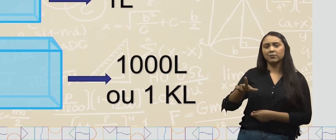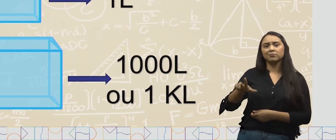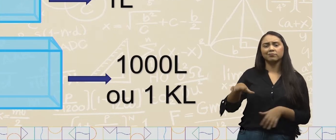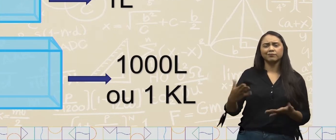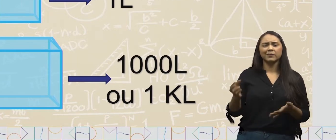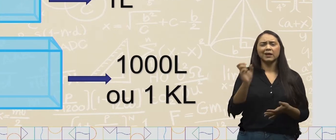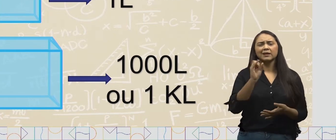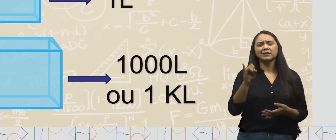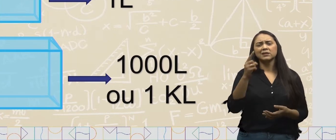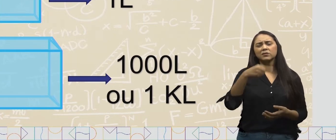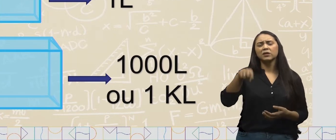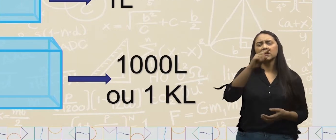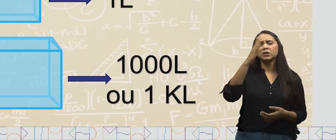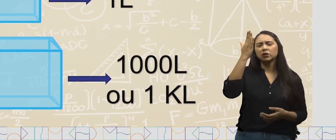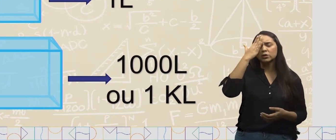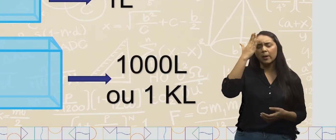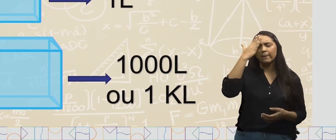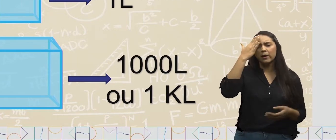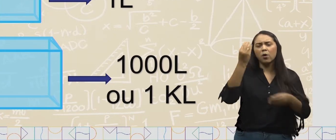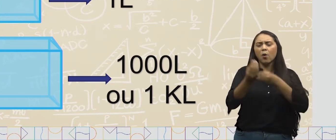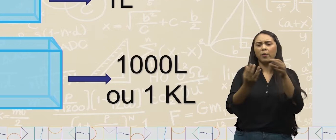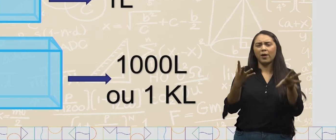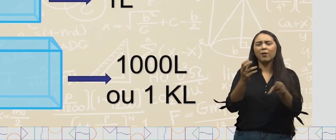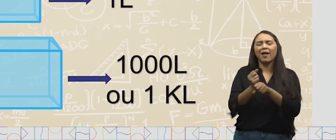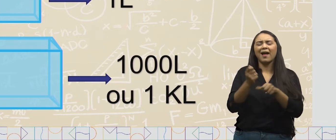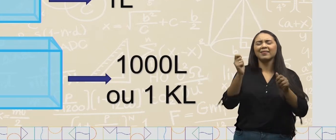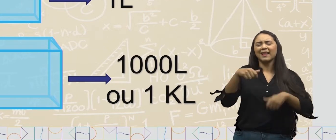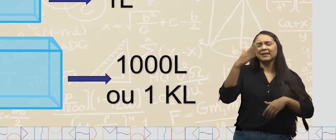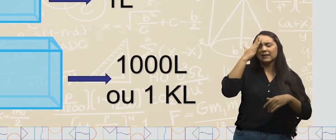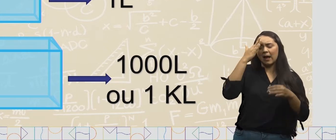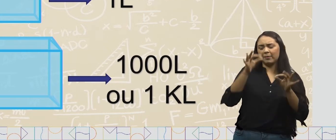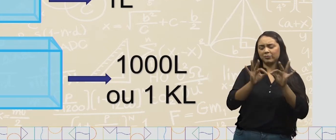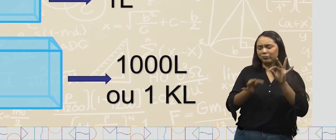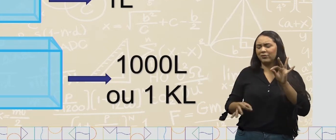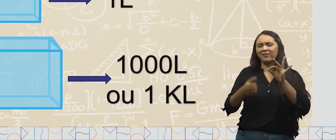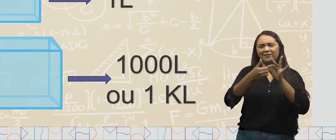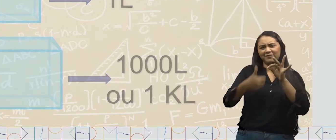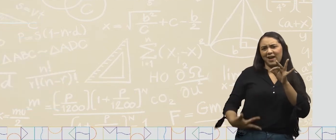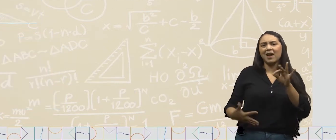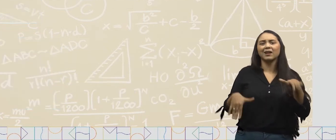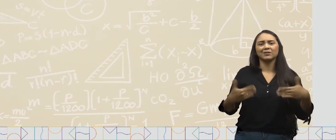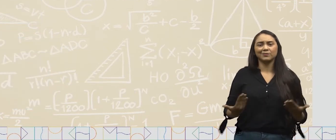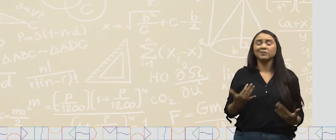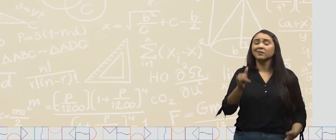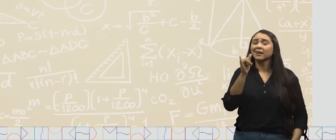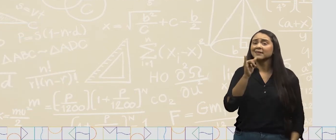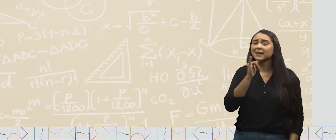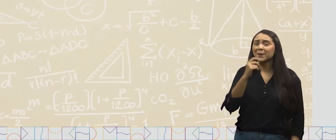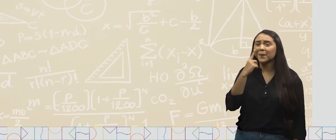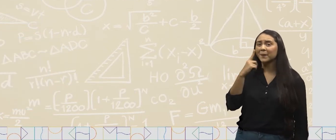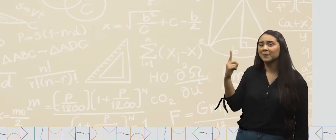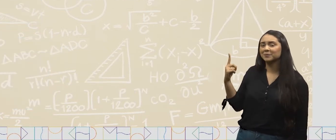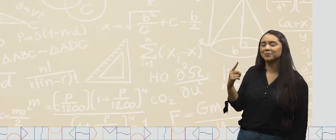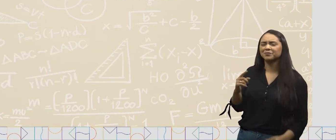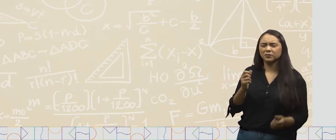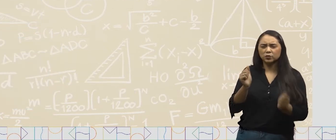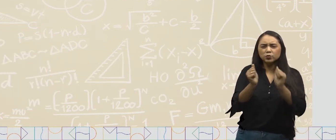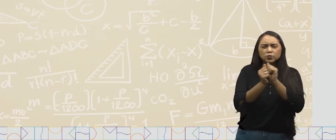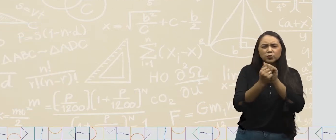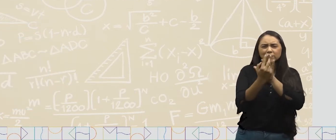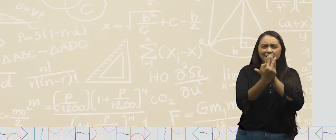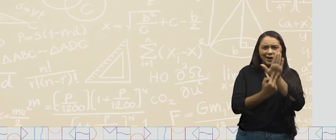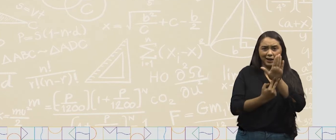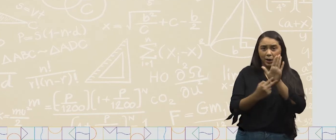você souber o valor de uma, você consegue chegar ao valor de outra. Por exemplo, observe aí, vamos ler